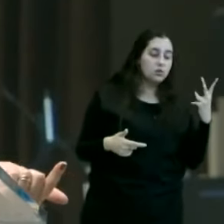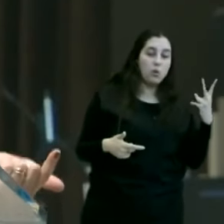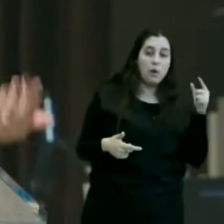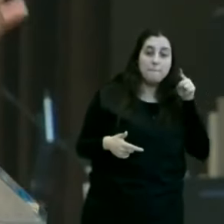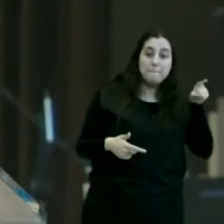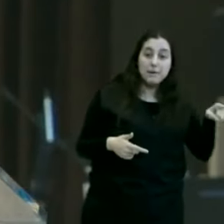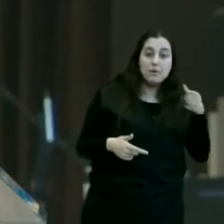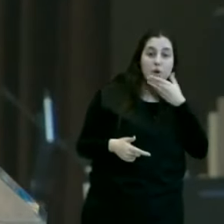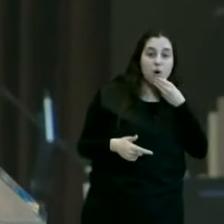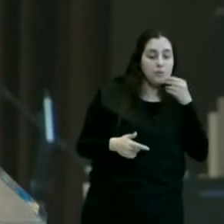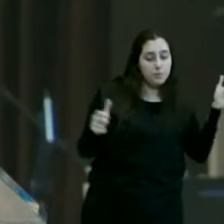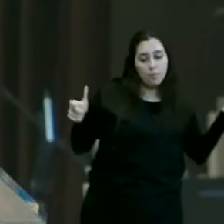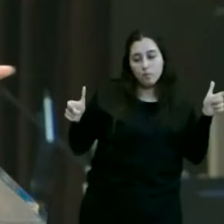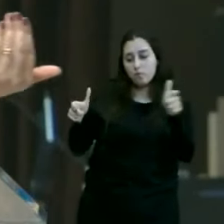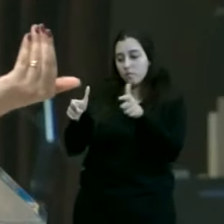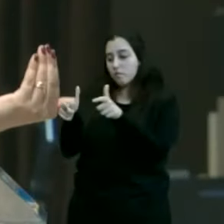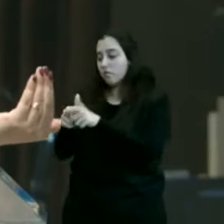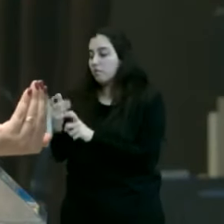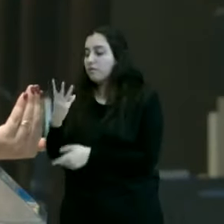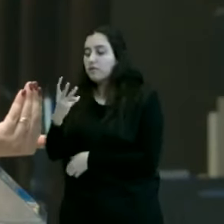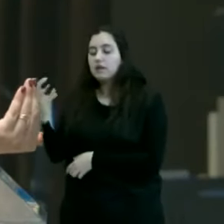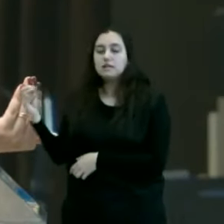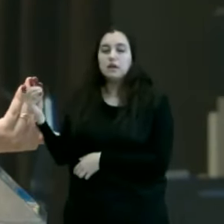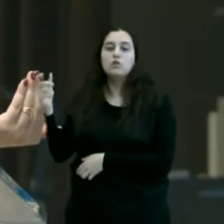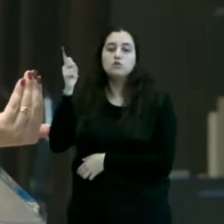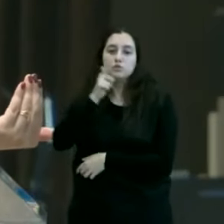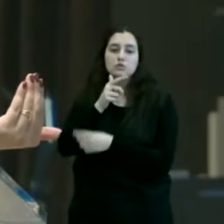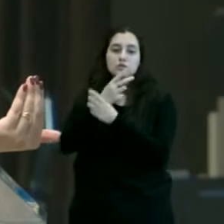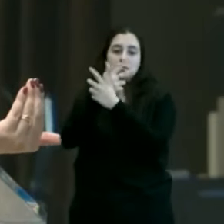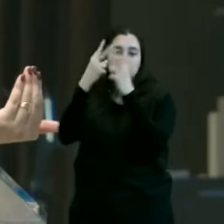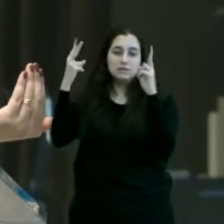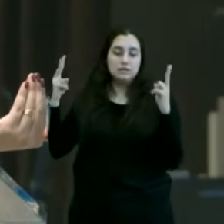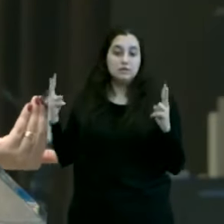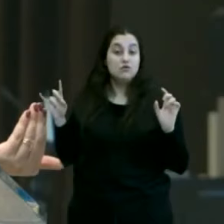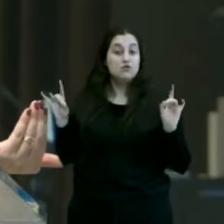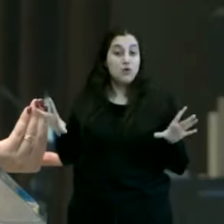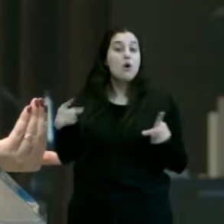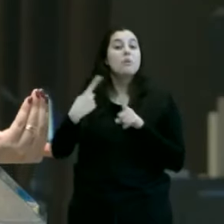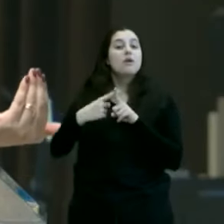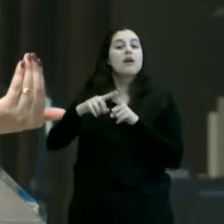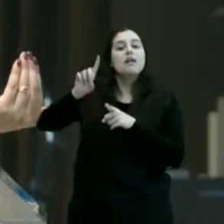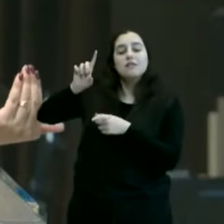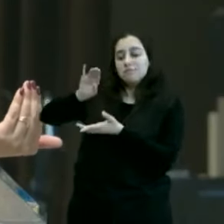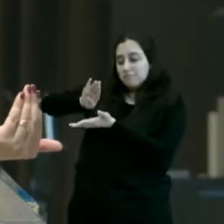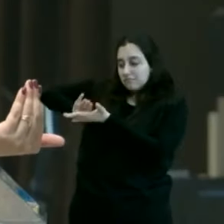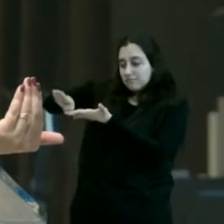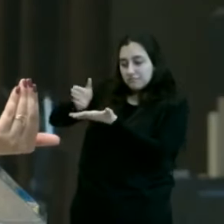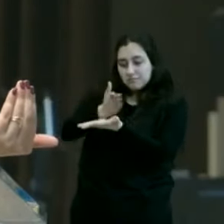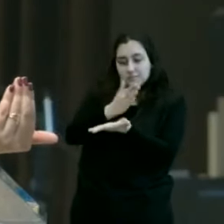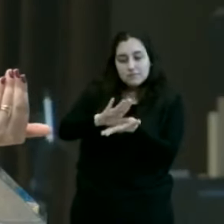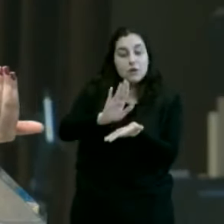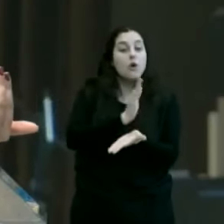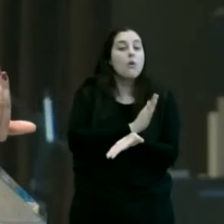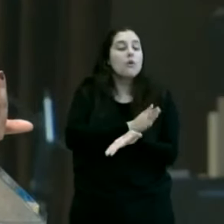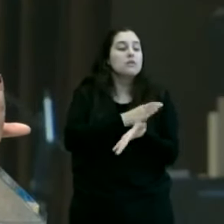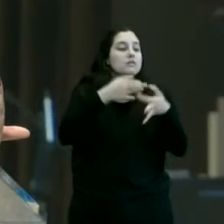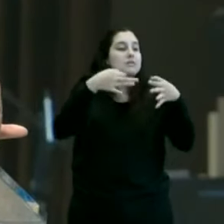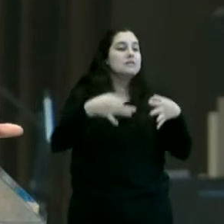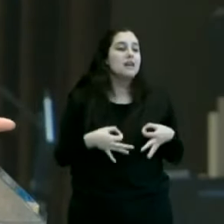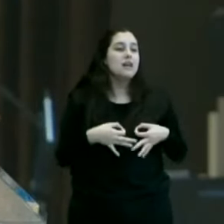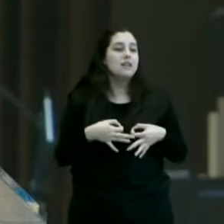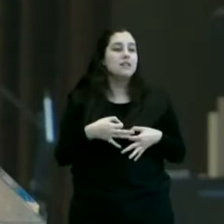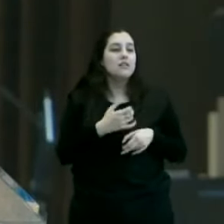comissionados, 300 homens venceram. Aleluia. Por quê? Porque o coração deles estava